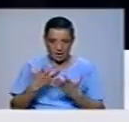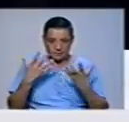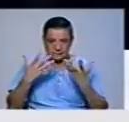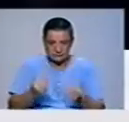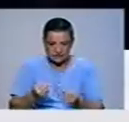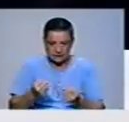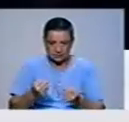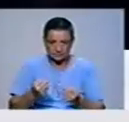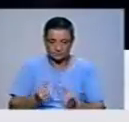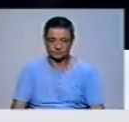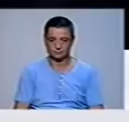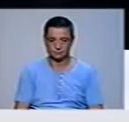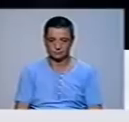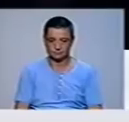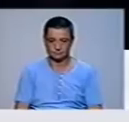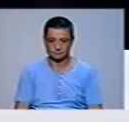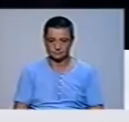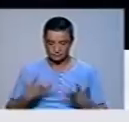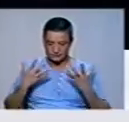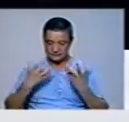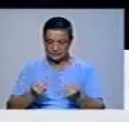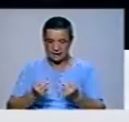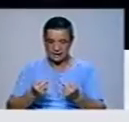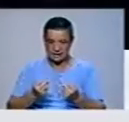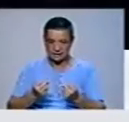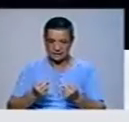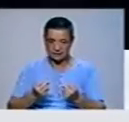Vamos deixá-la secar.